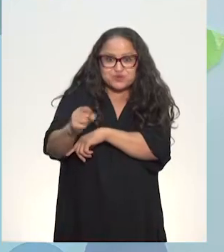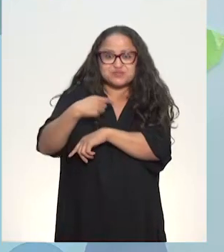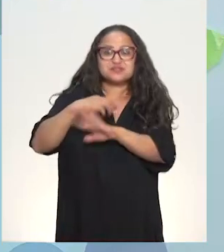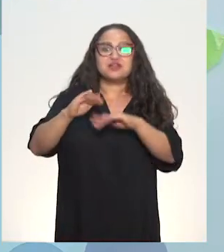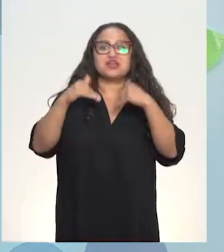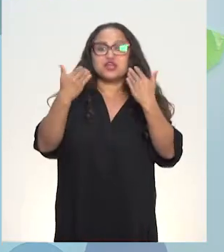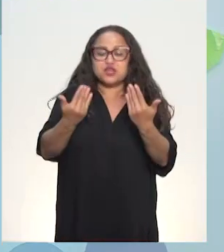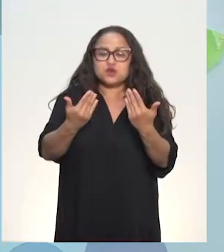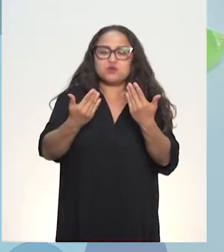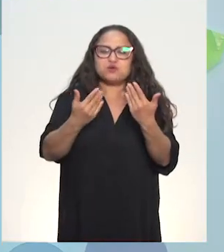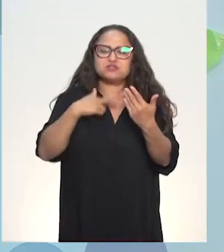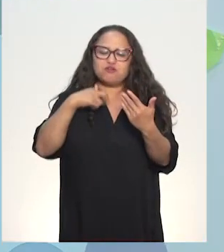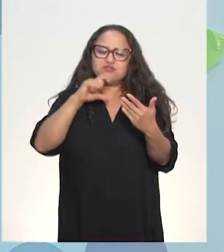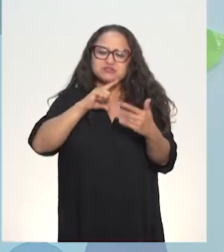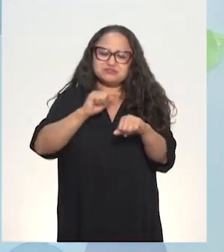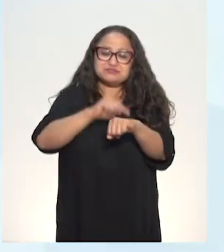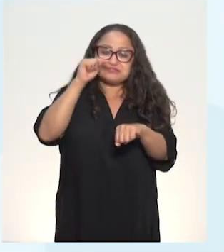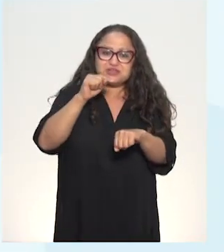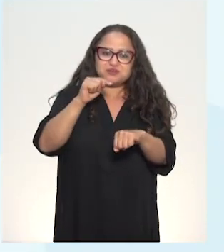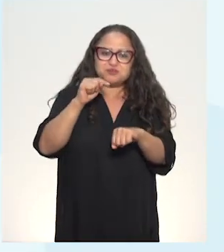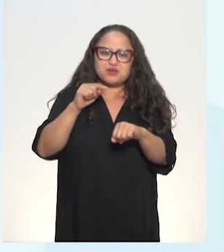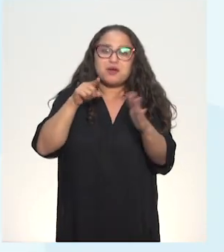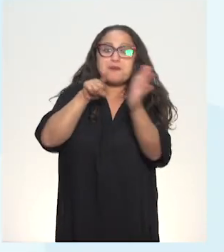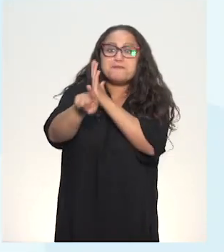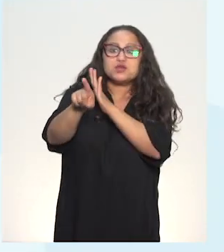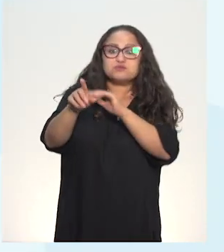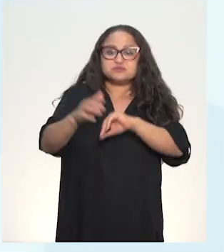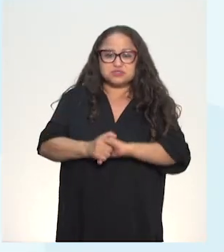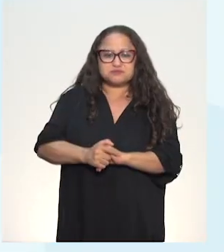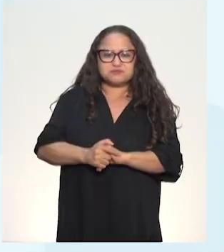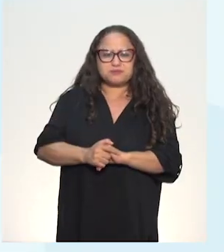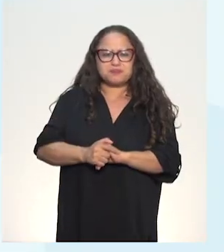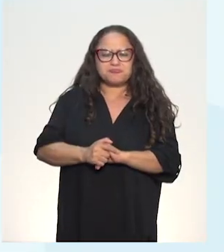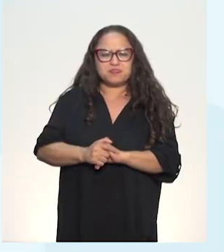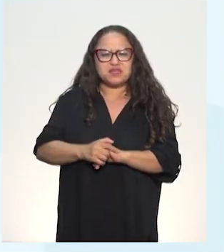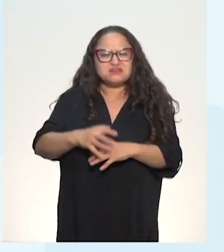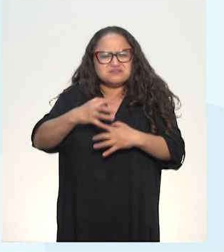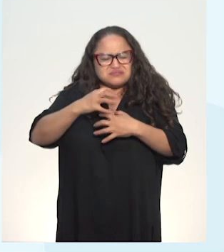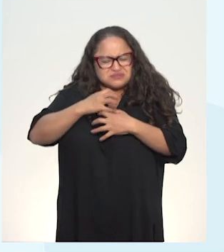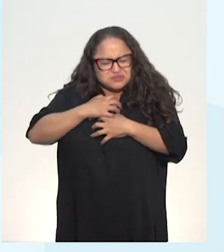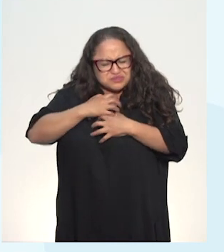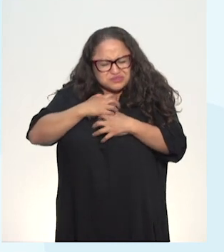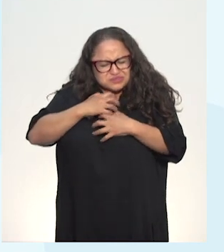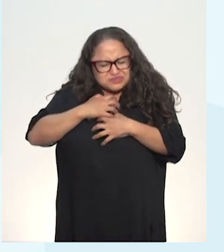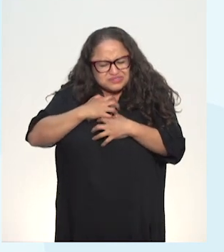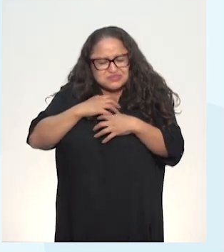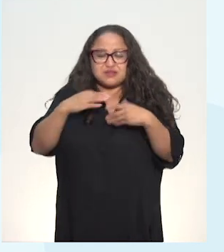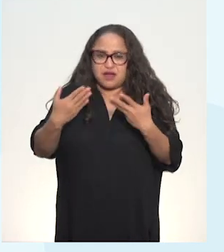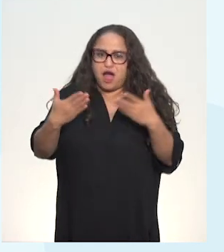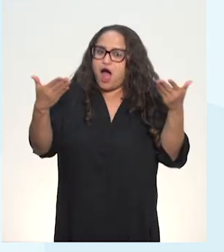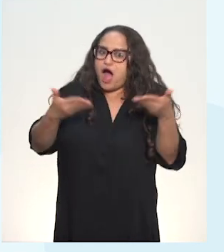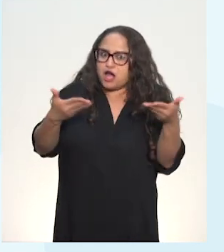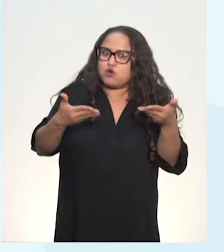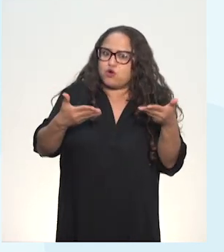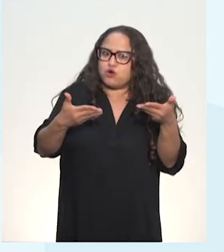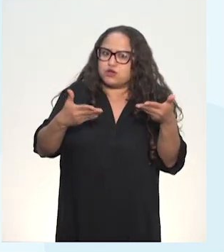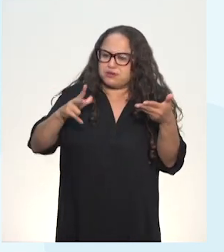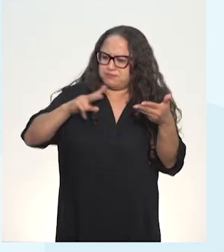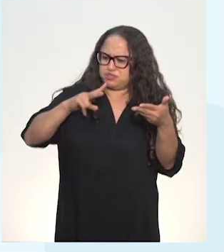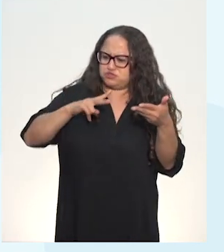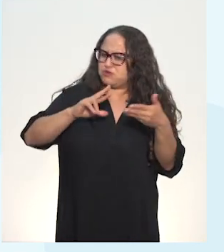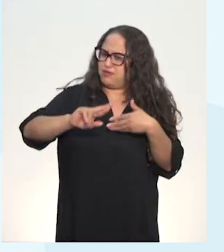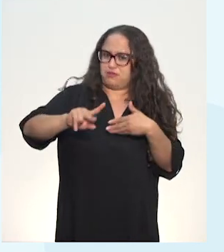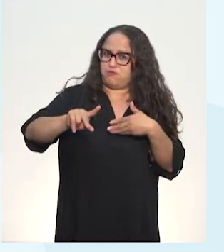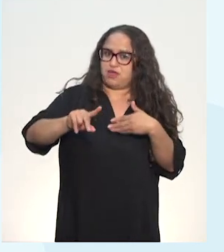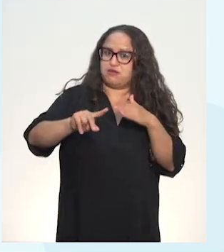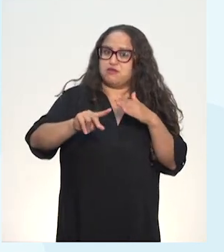com você, dou uma enroladinha para ter mais tempo, está na tela a pergunta. Então, quais são os sentimentos que estão... Agora não é pessoal, né? Agora é uma análise